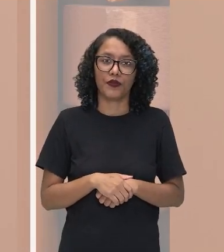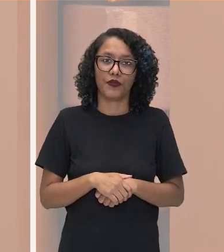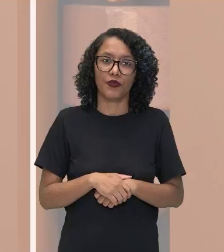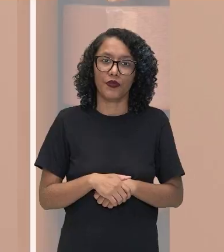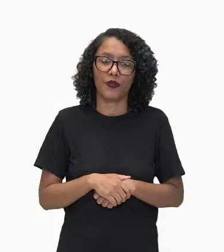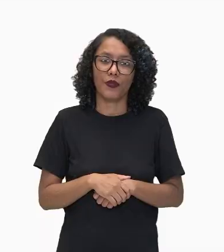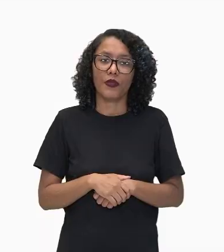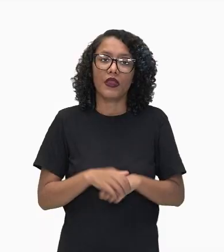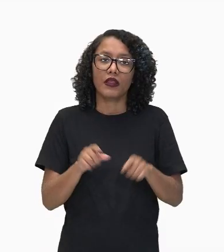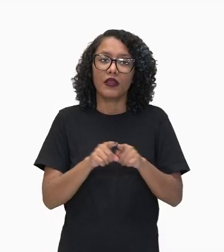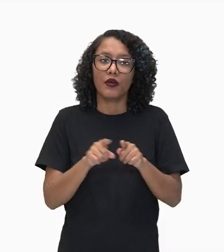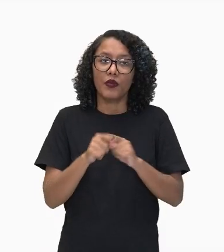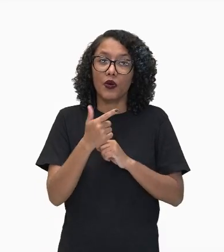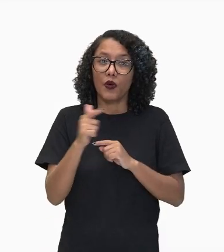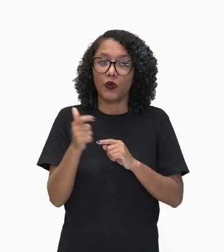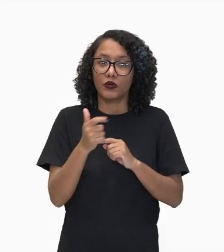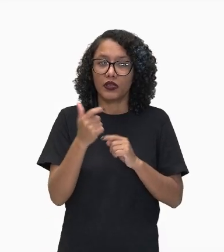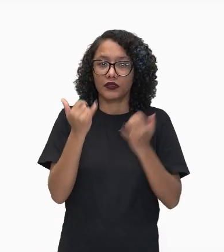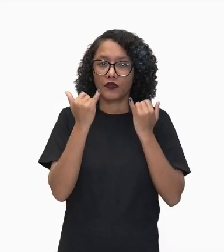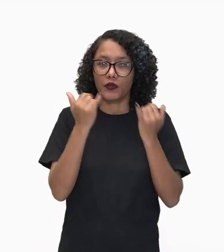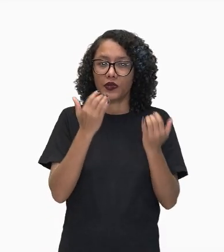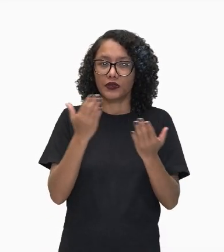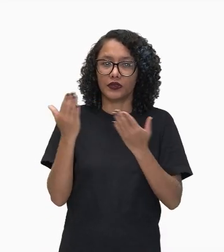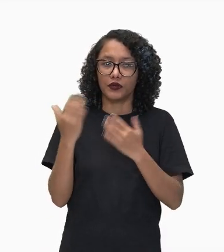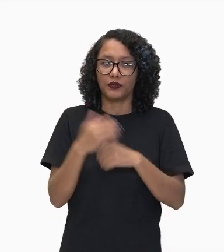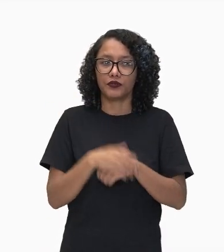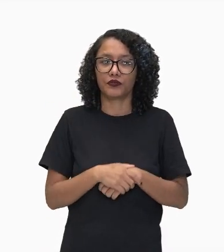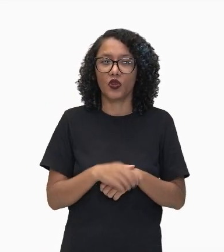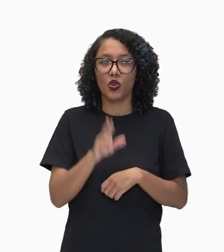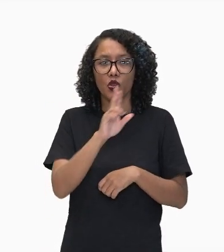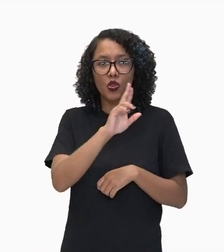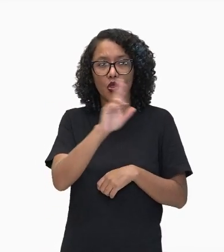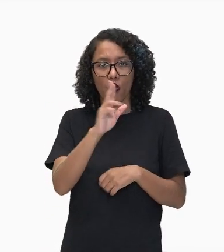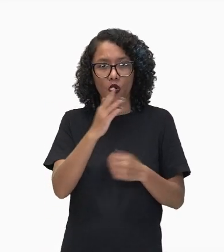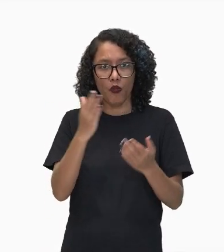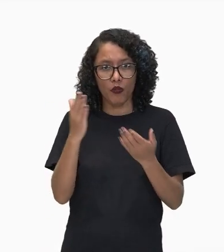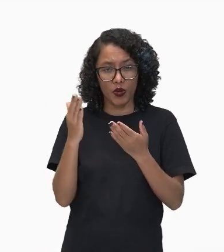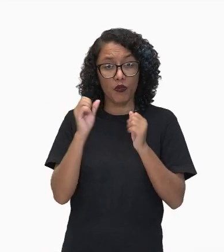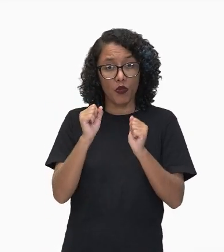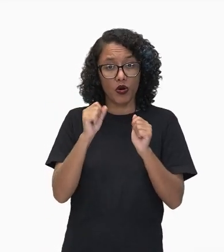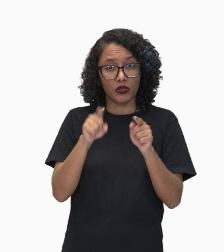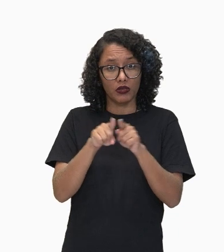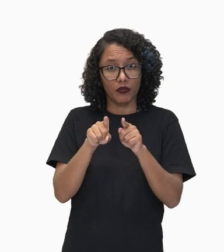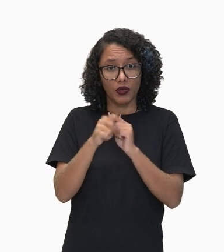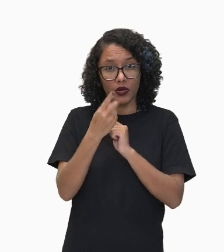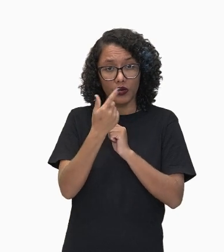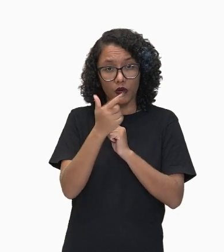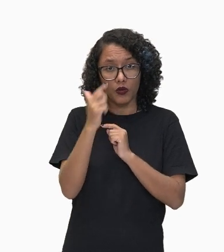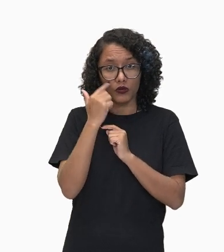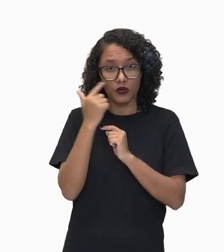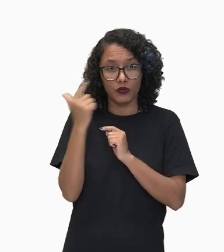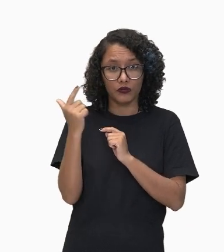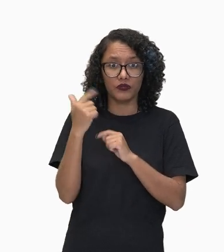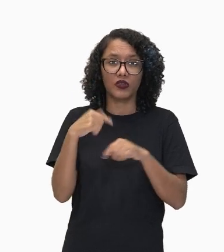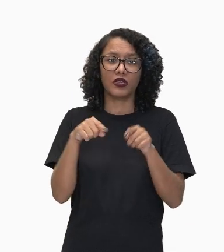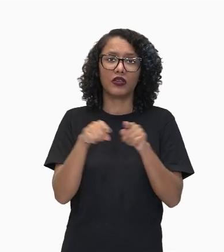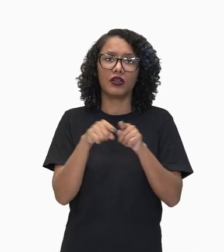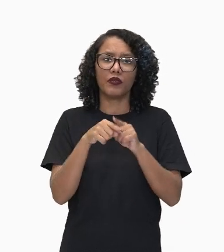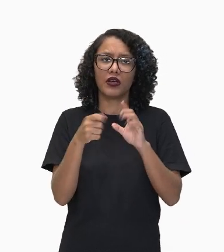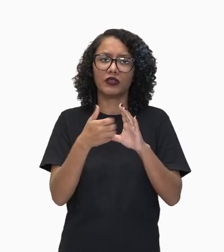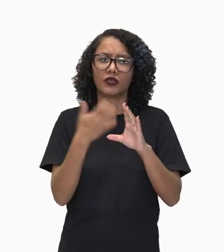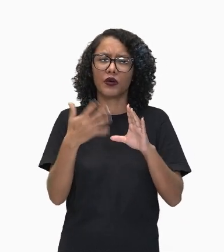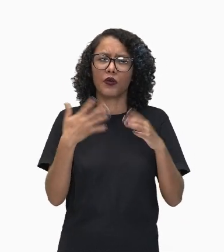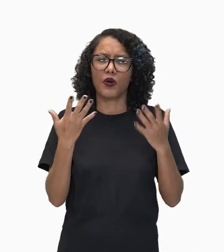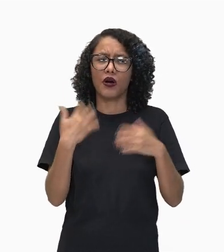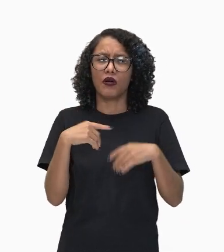pode colocar é que ela também pode ser chamada de subcontinente indiano e que ela vai se caracterizar por abrigar os